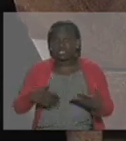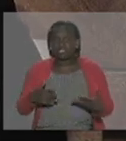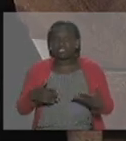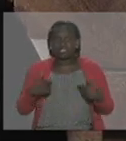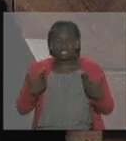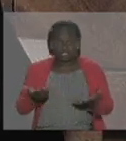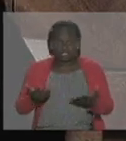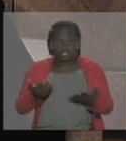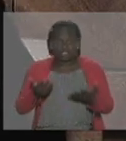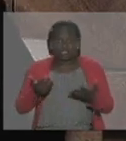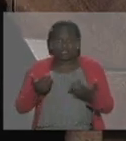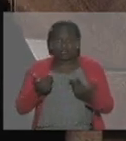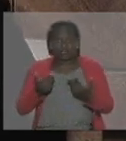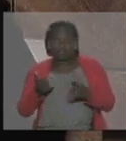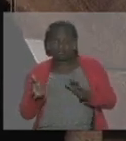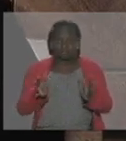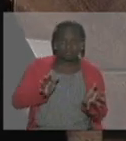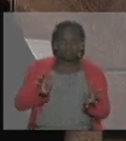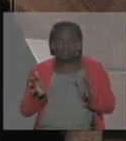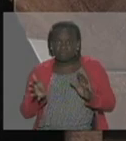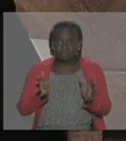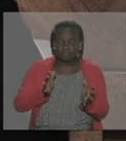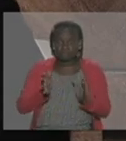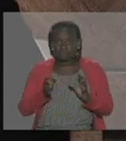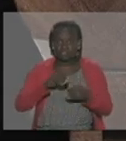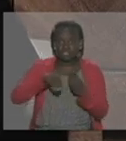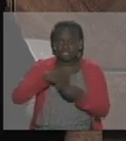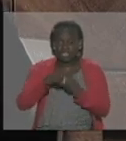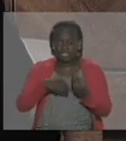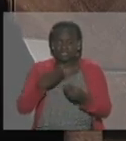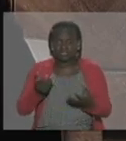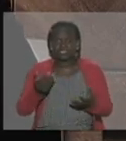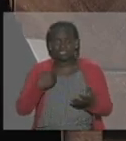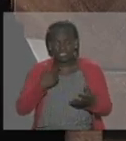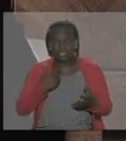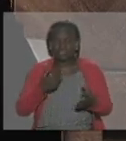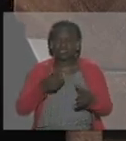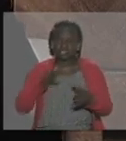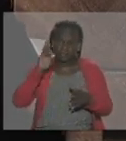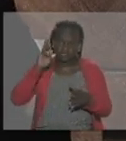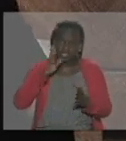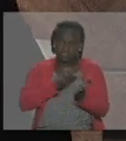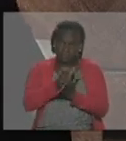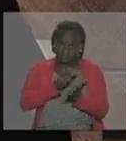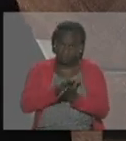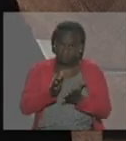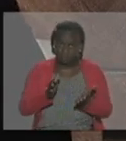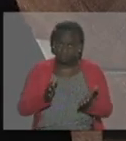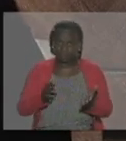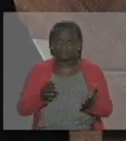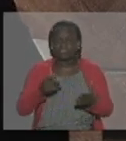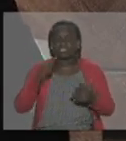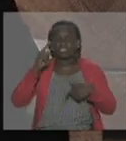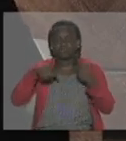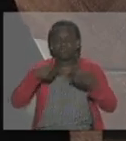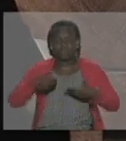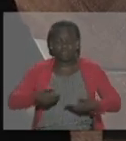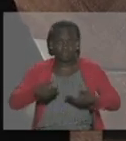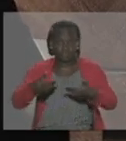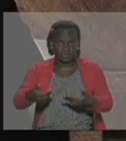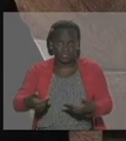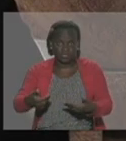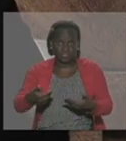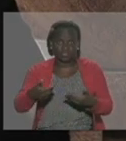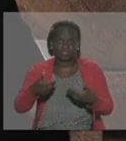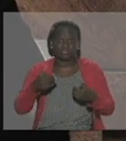e então era uma coisa meio lá meio cá e no geral era editora do caderno eu acabei recebendo um